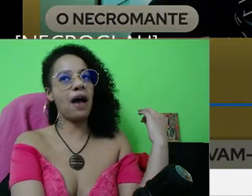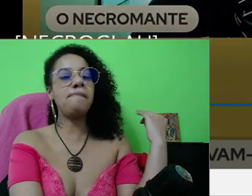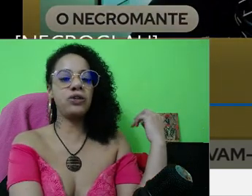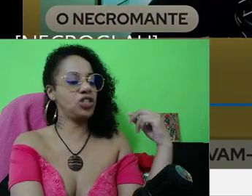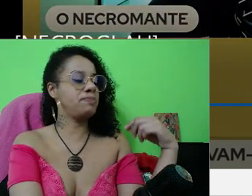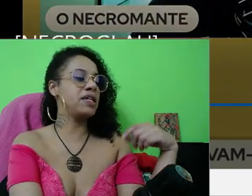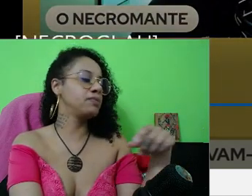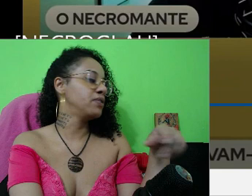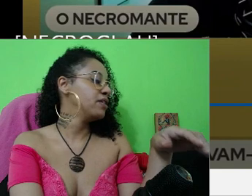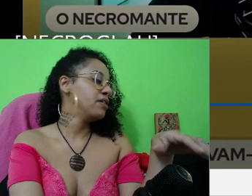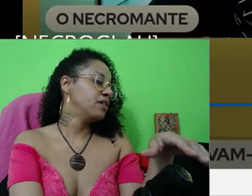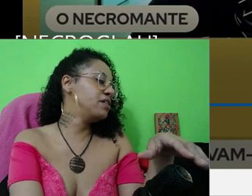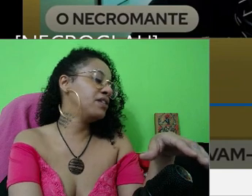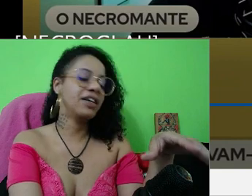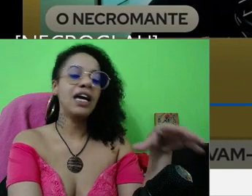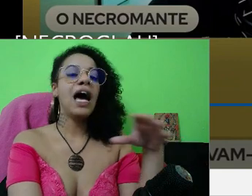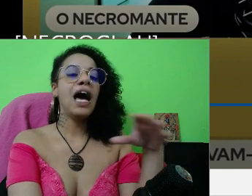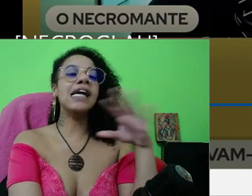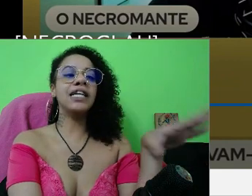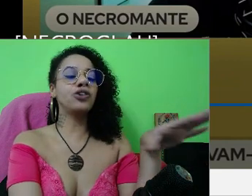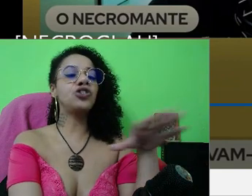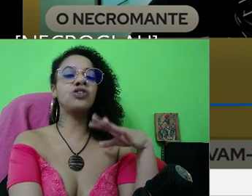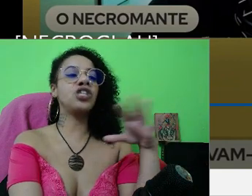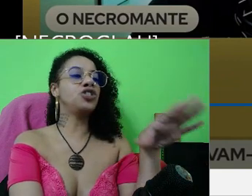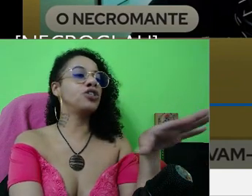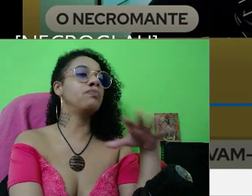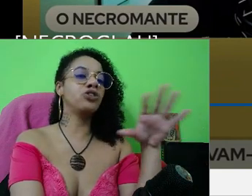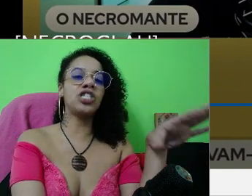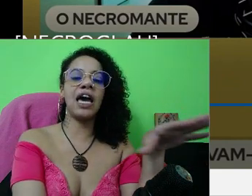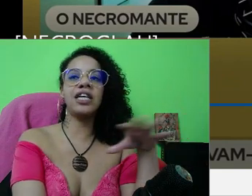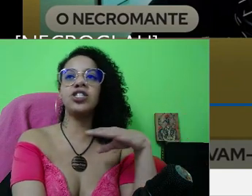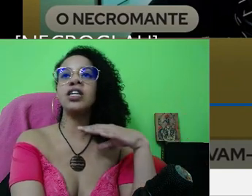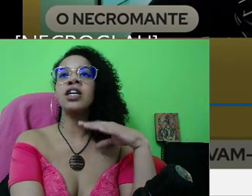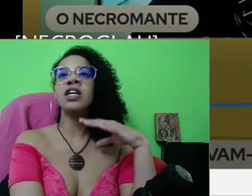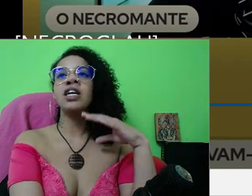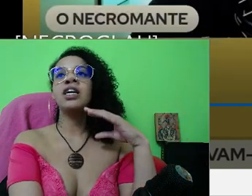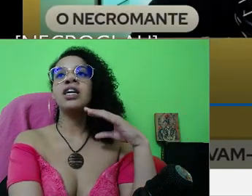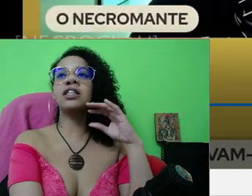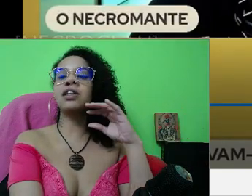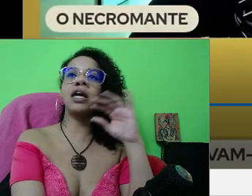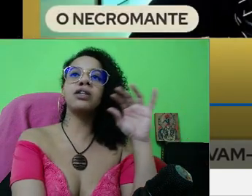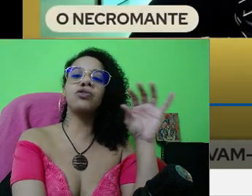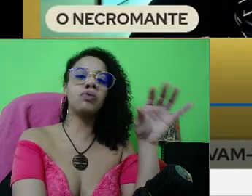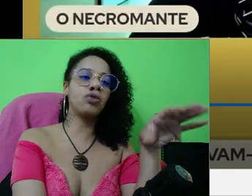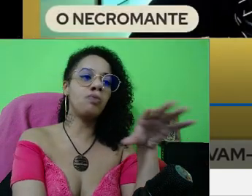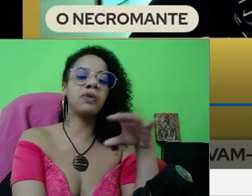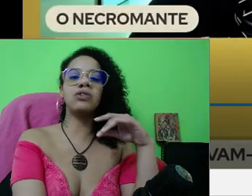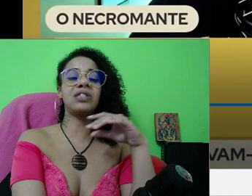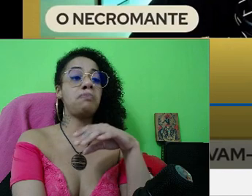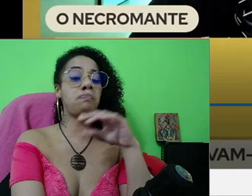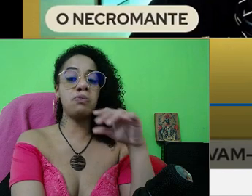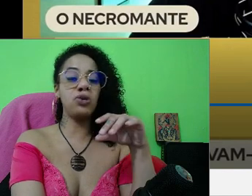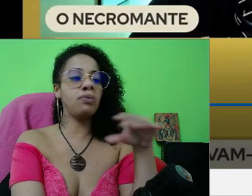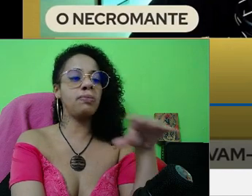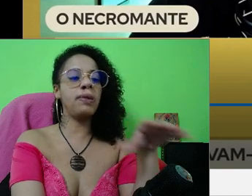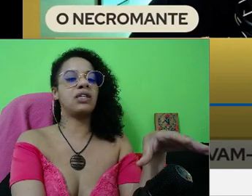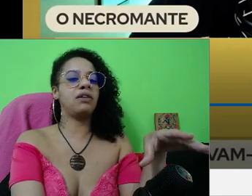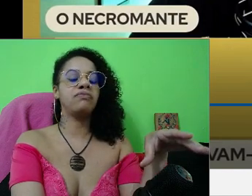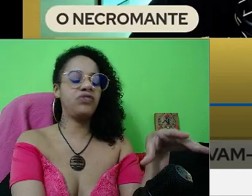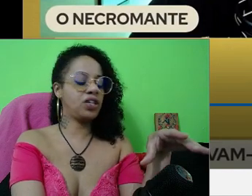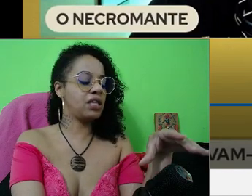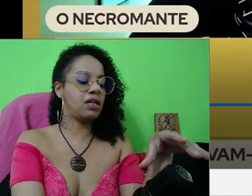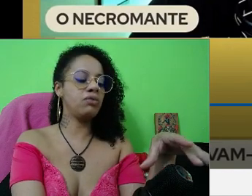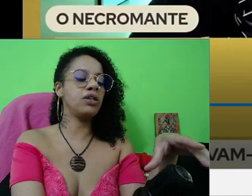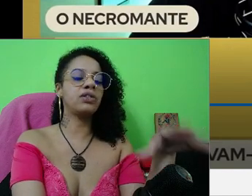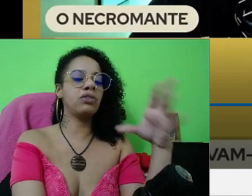Ah mas não tinha mesmo aliás eu tiro gente do meu chat e também do grupo lá do Zap Por muito menos